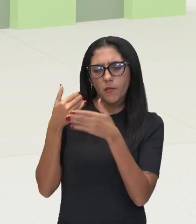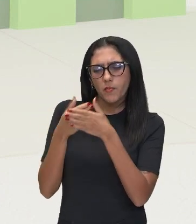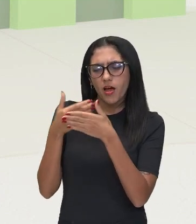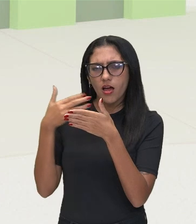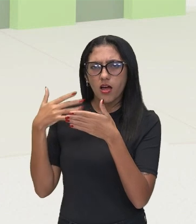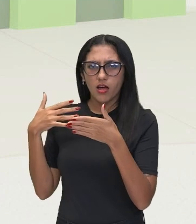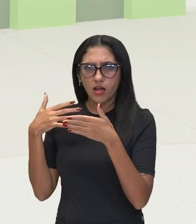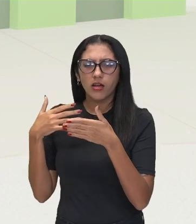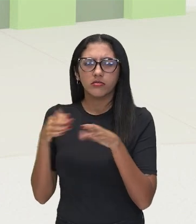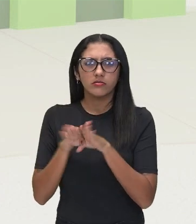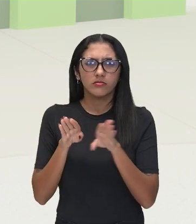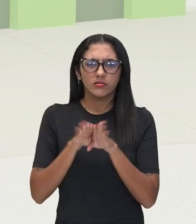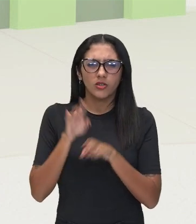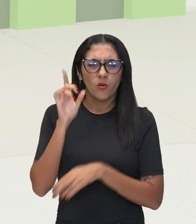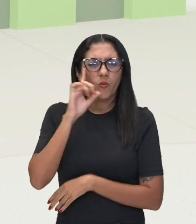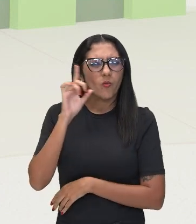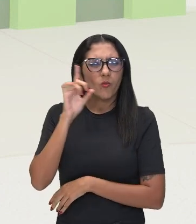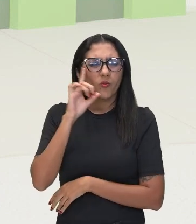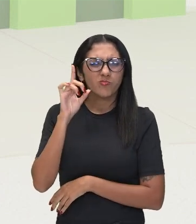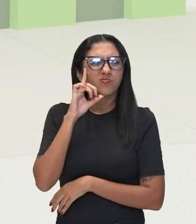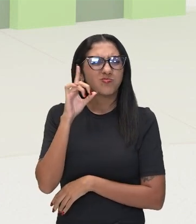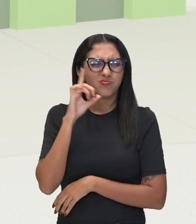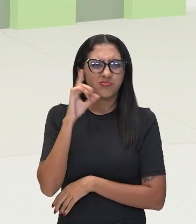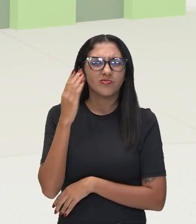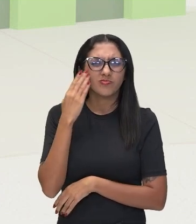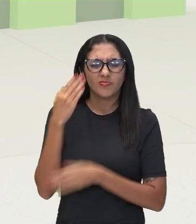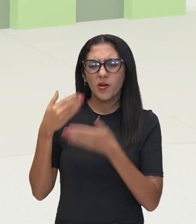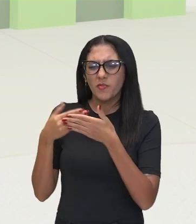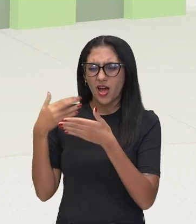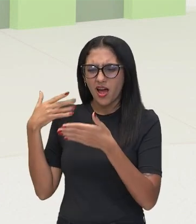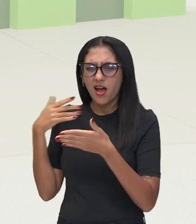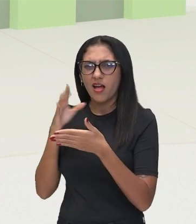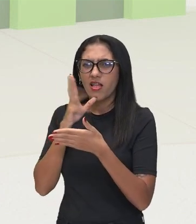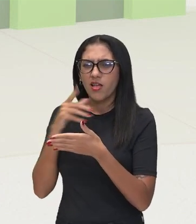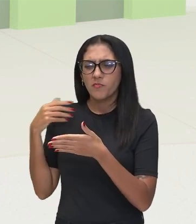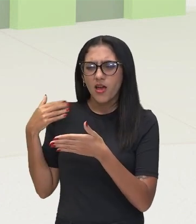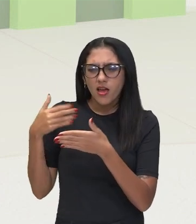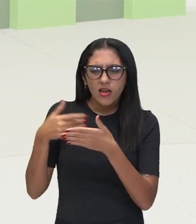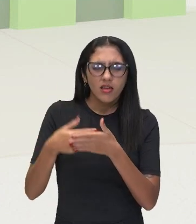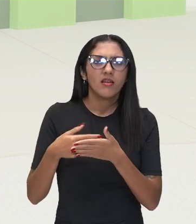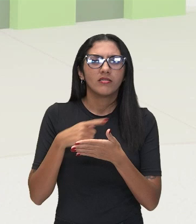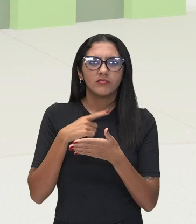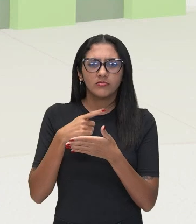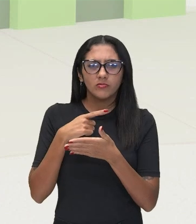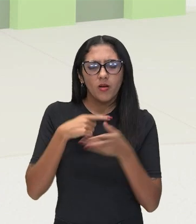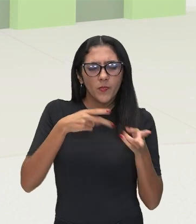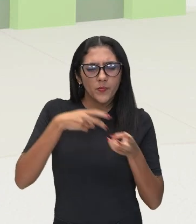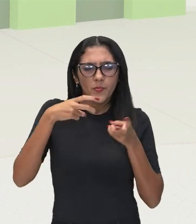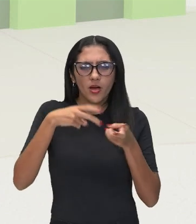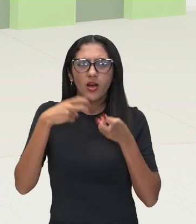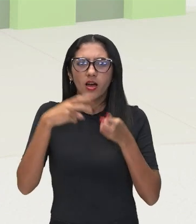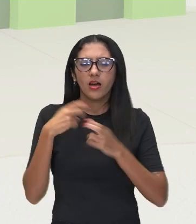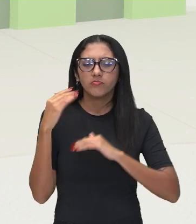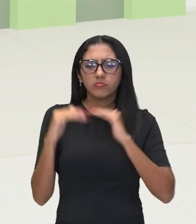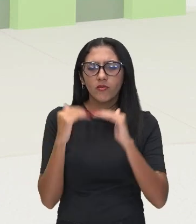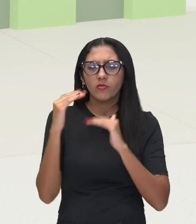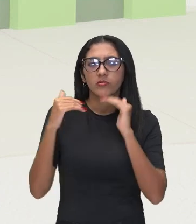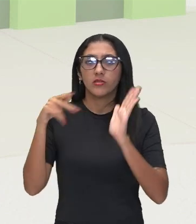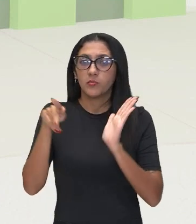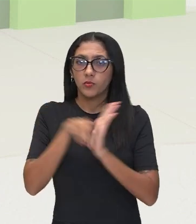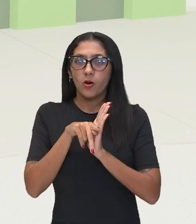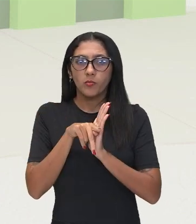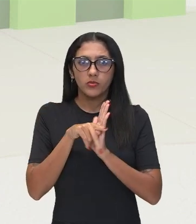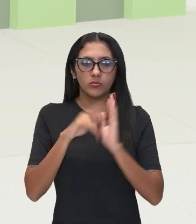a dia, ao longo dos anos, né, como processos biológicos que ocorrem nos seres